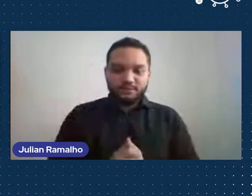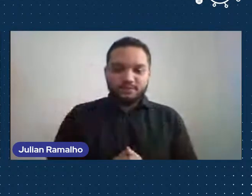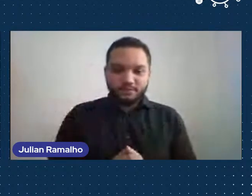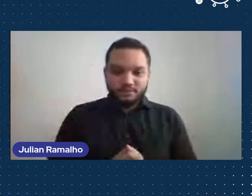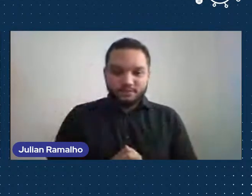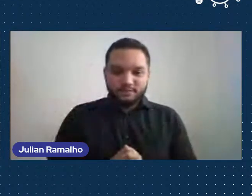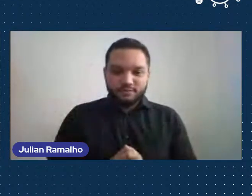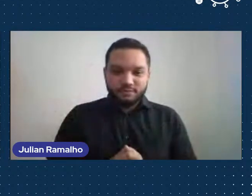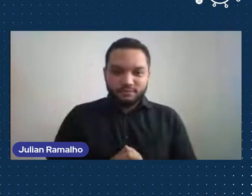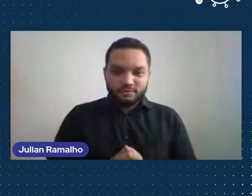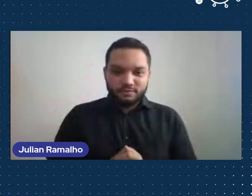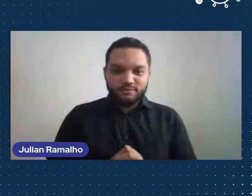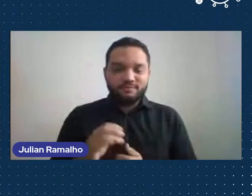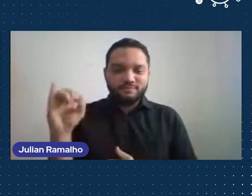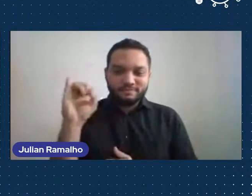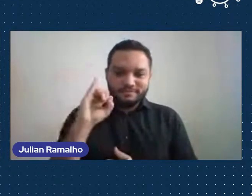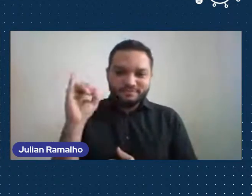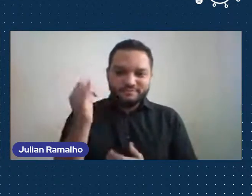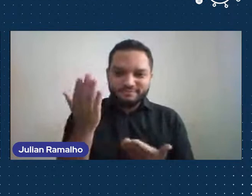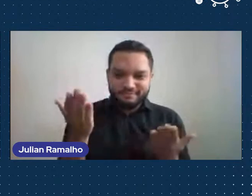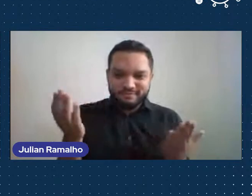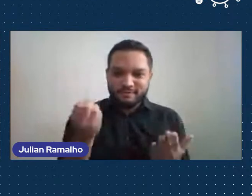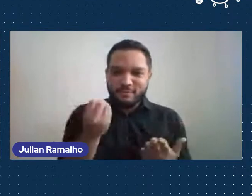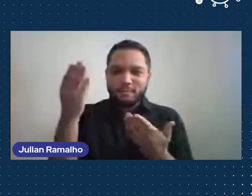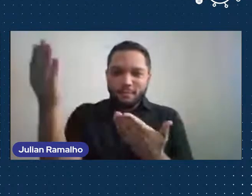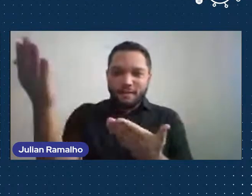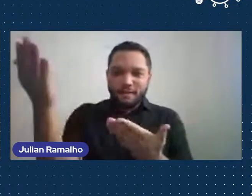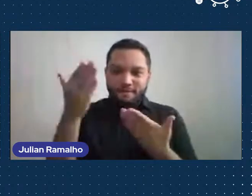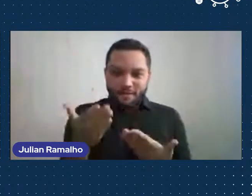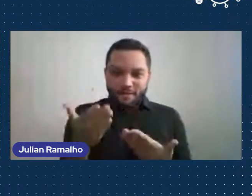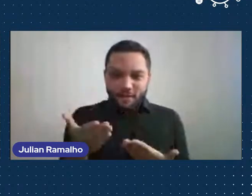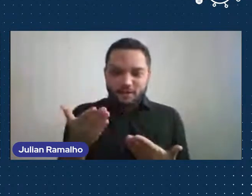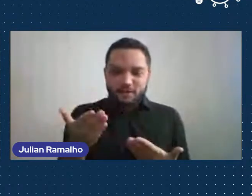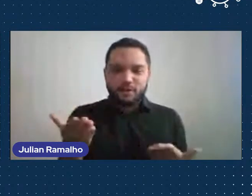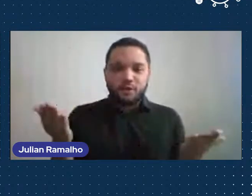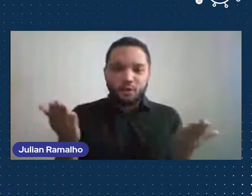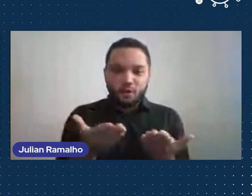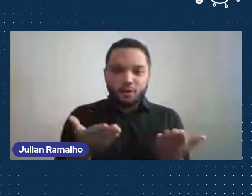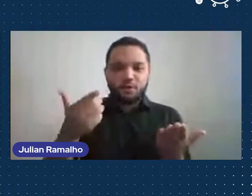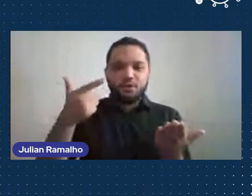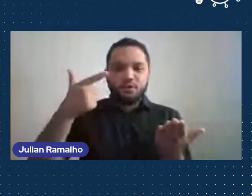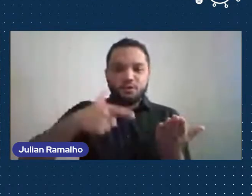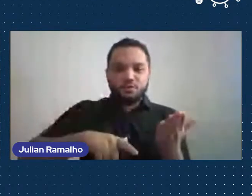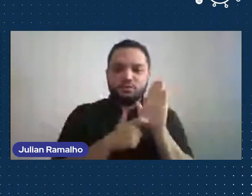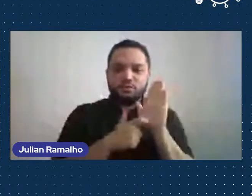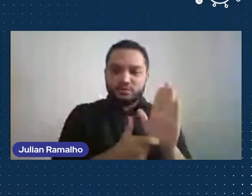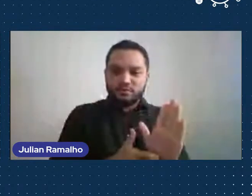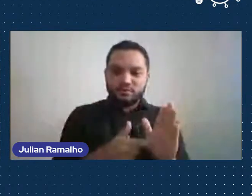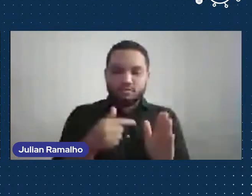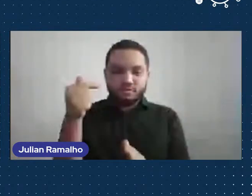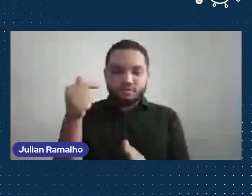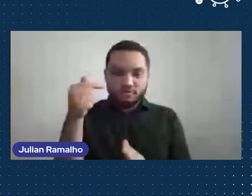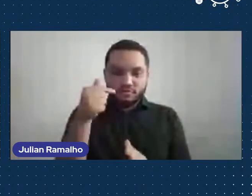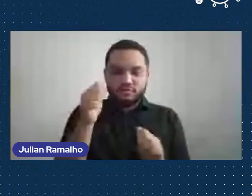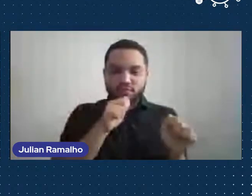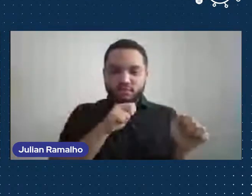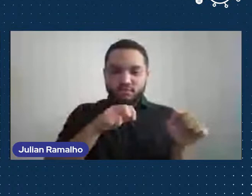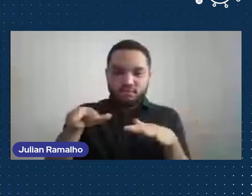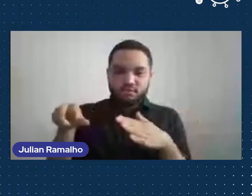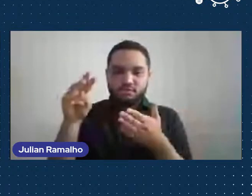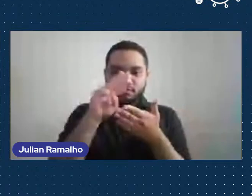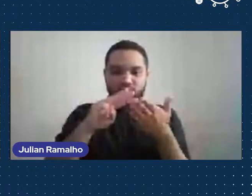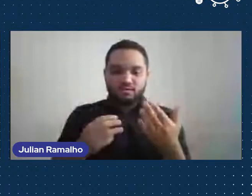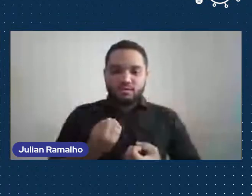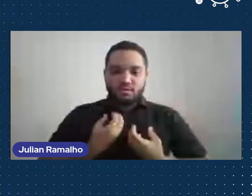Boa tarde, olá pessoal. Sejam todos muito bem-vindos em mais um dia de apresentações da sétima edição de Semana de Metodologia e